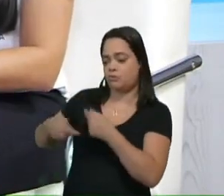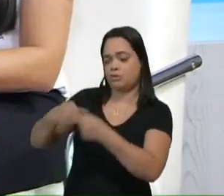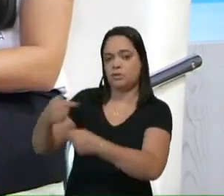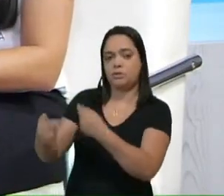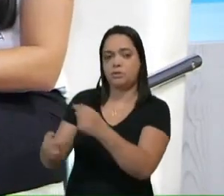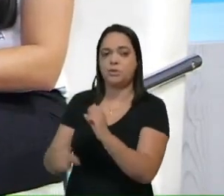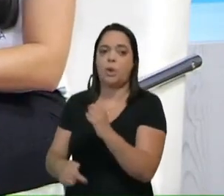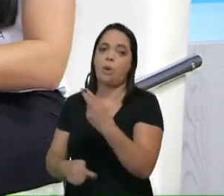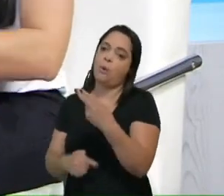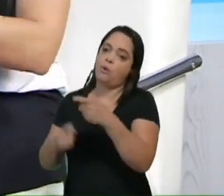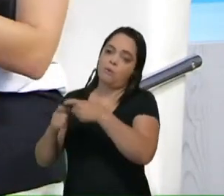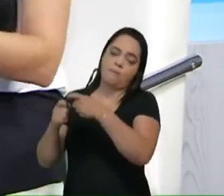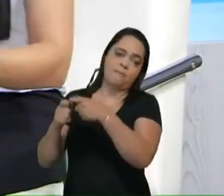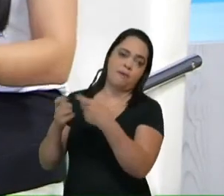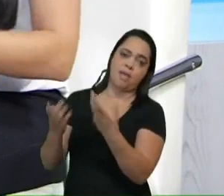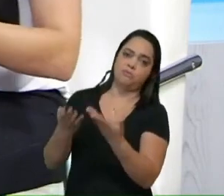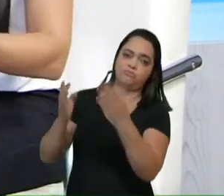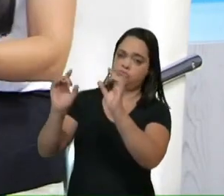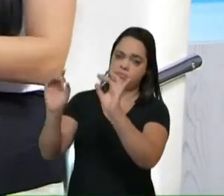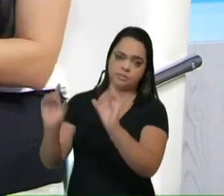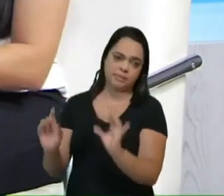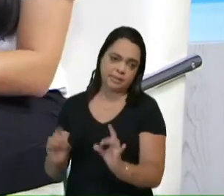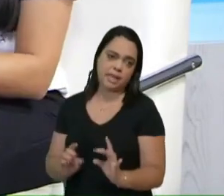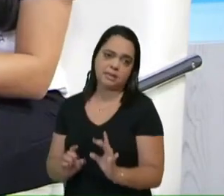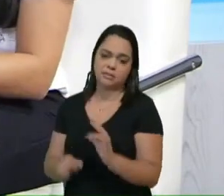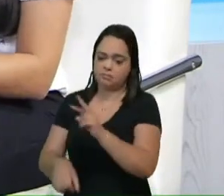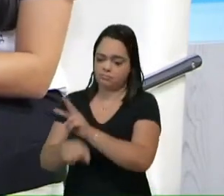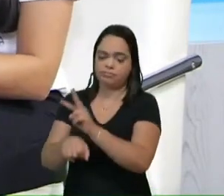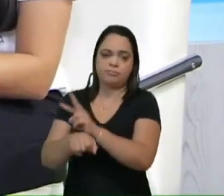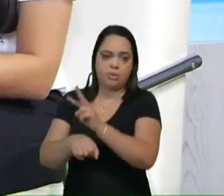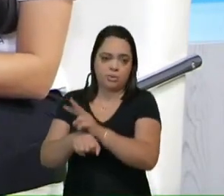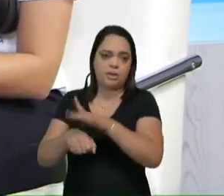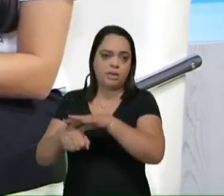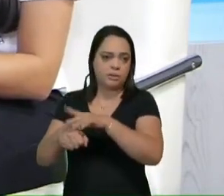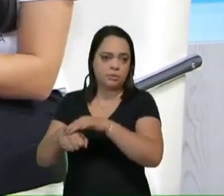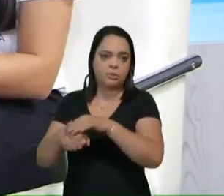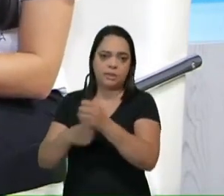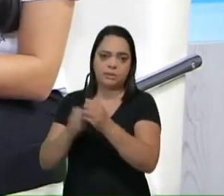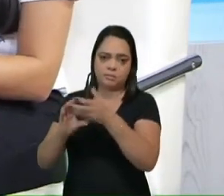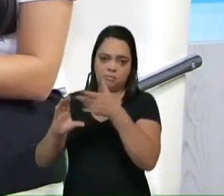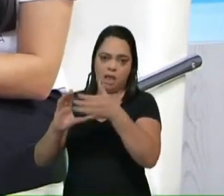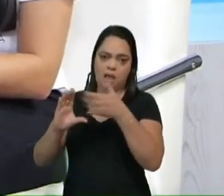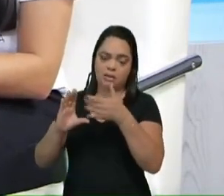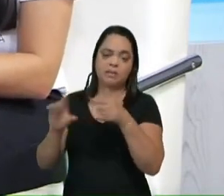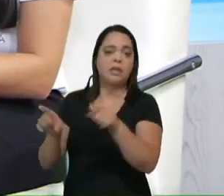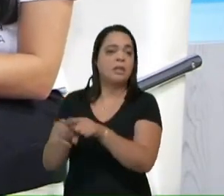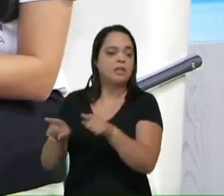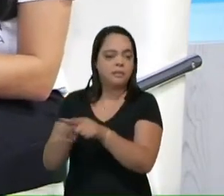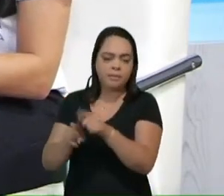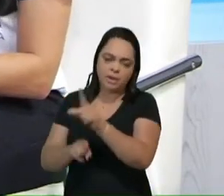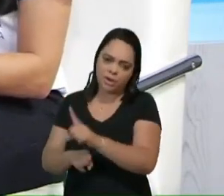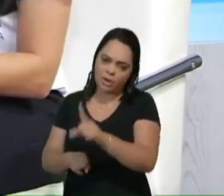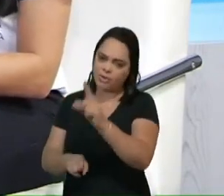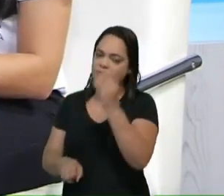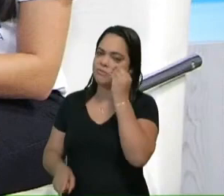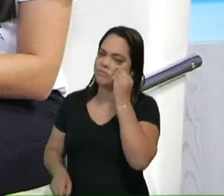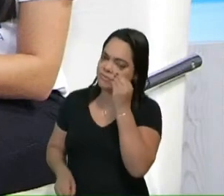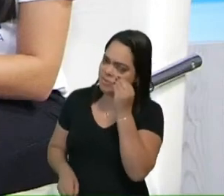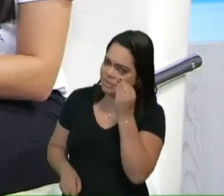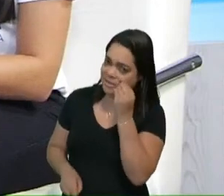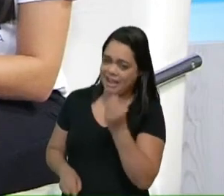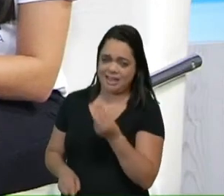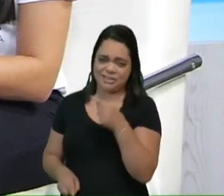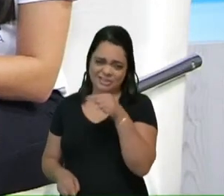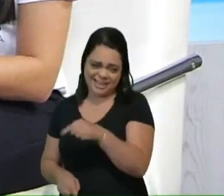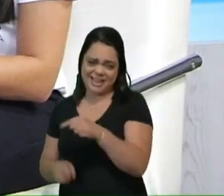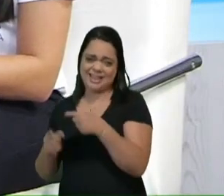ou algum médico né especialista em cuidar dessas doenças raras e claro que para fazer um teste invasivo como